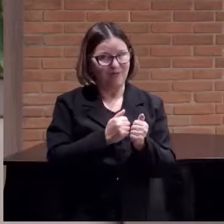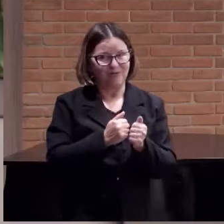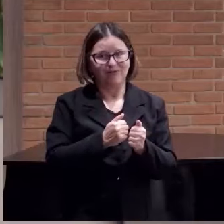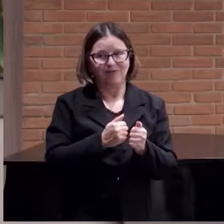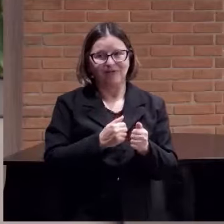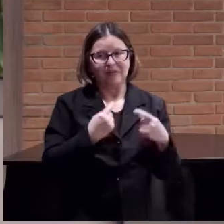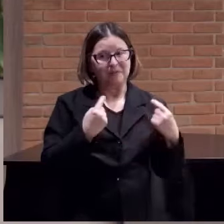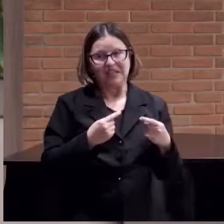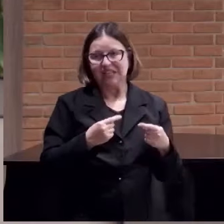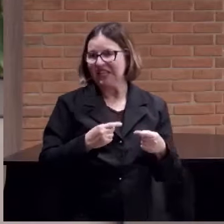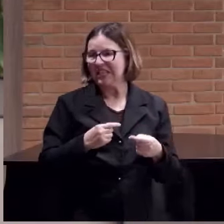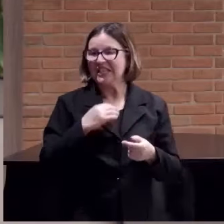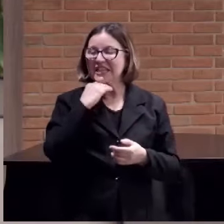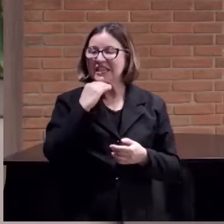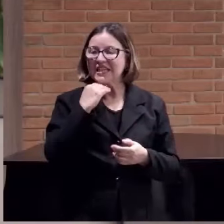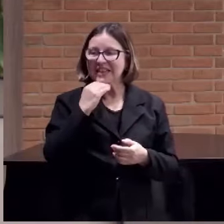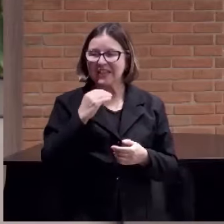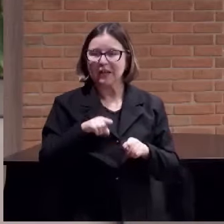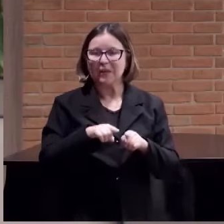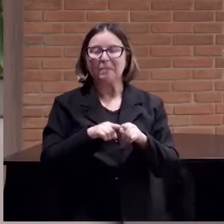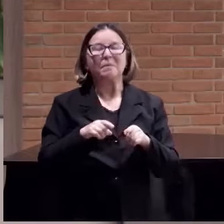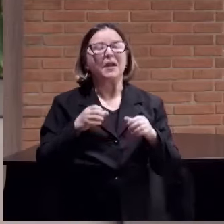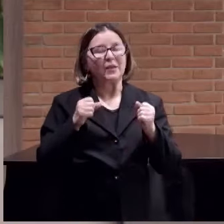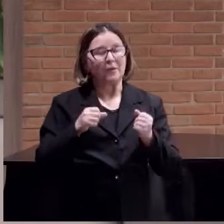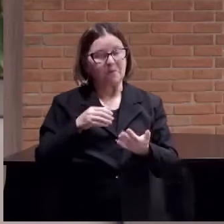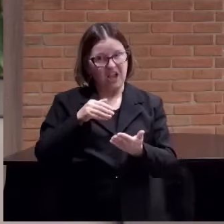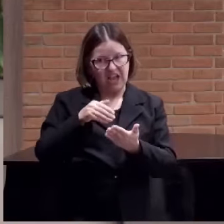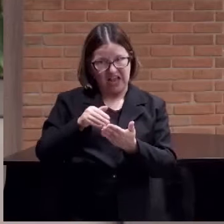mas tenho autorização de expulsar estes.